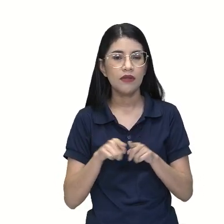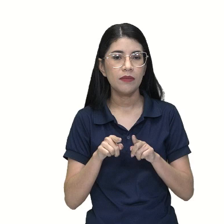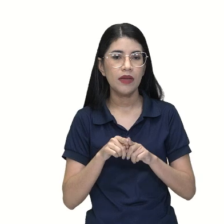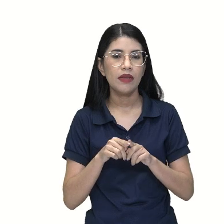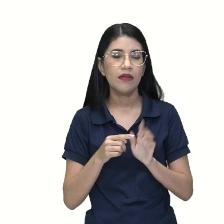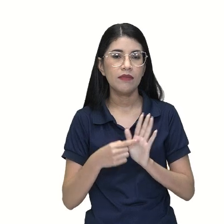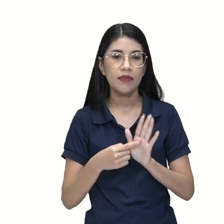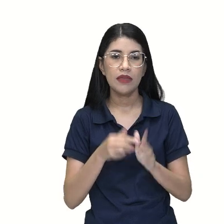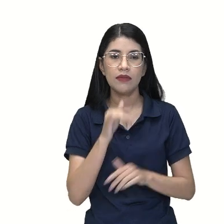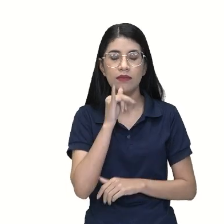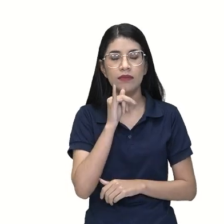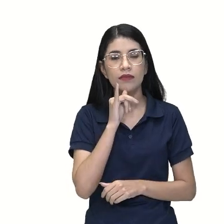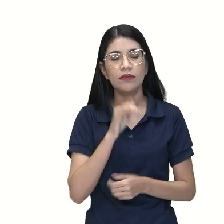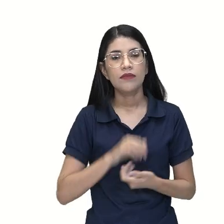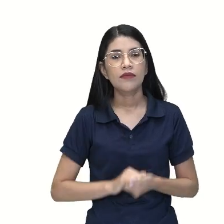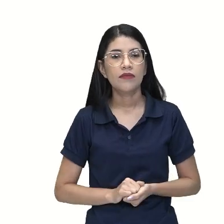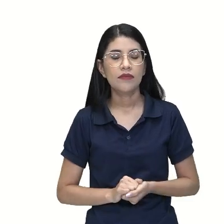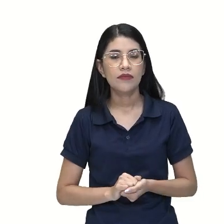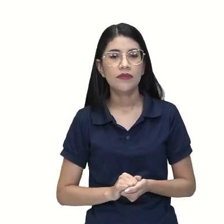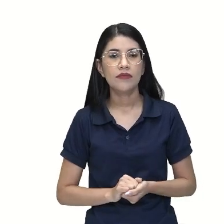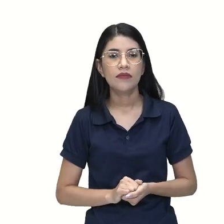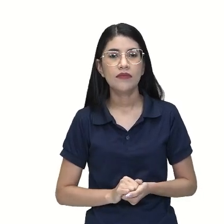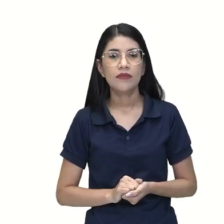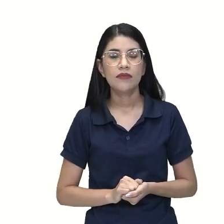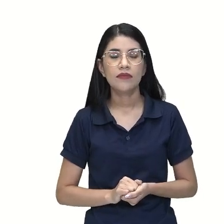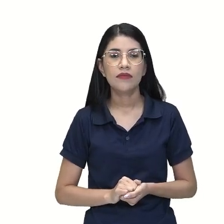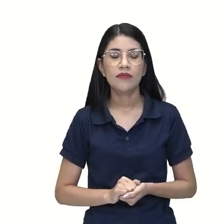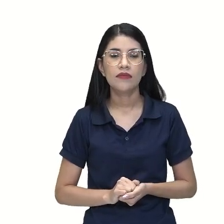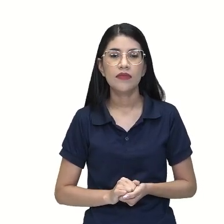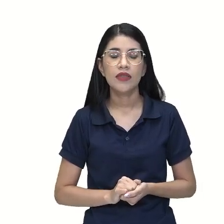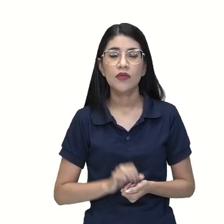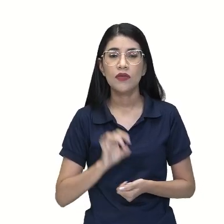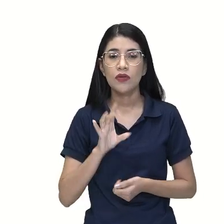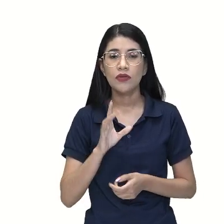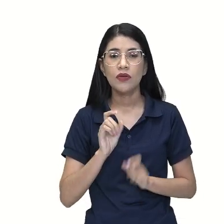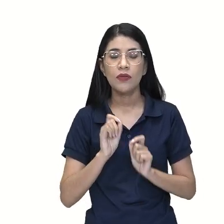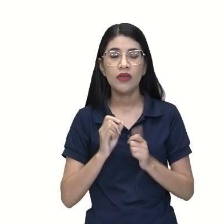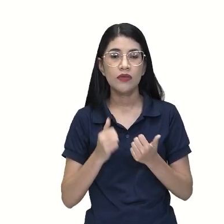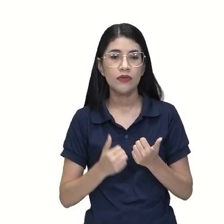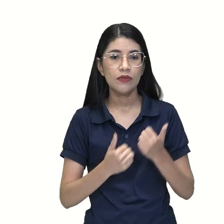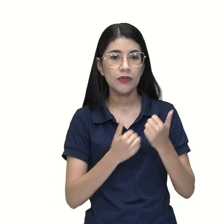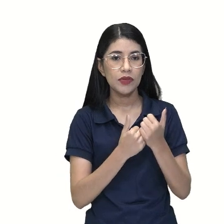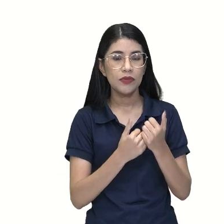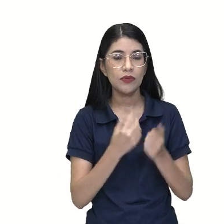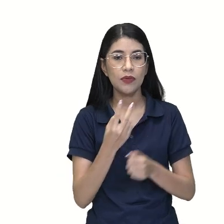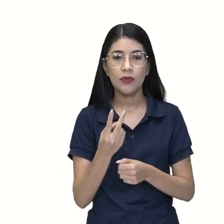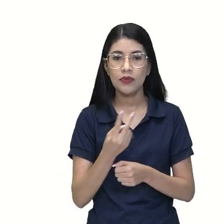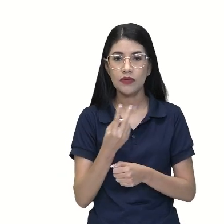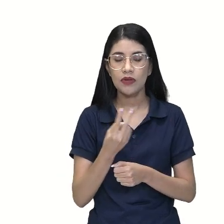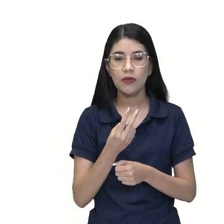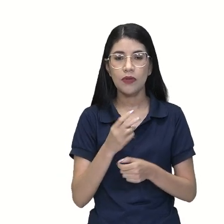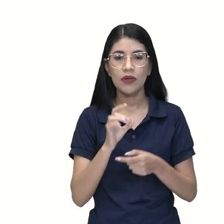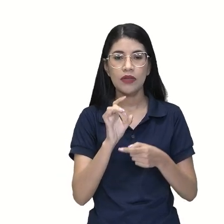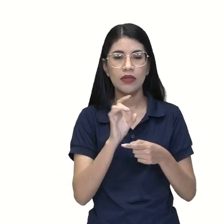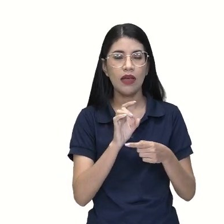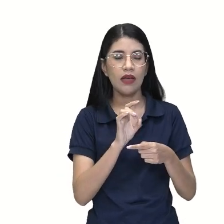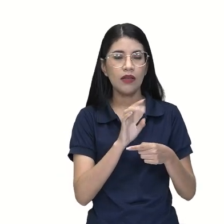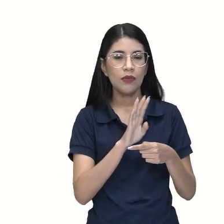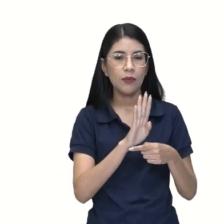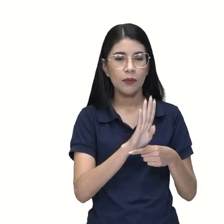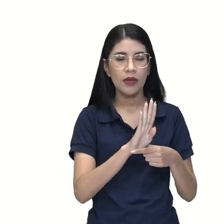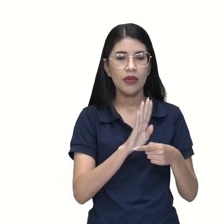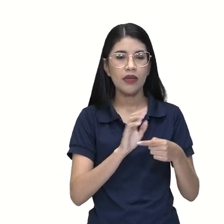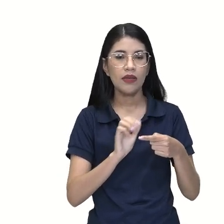Né? Então pronto, meus amigos. Basta agora substituir os valores aqui, ó, valor de